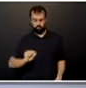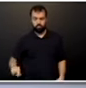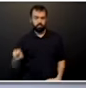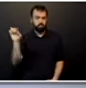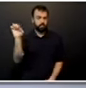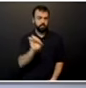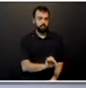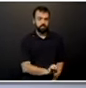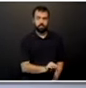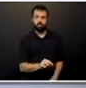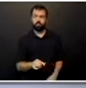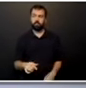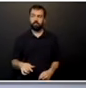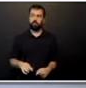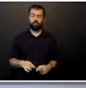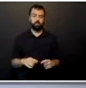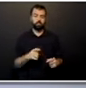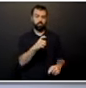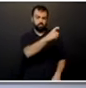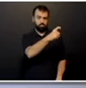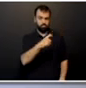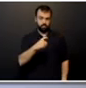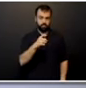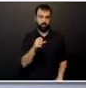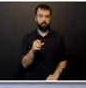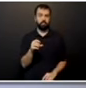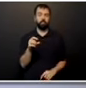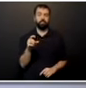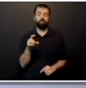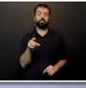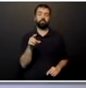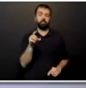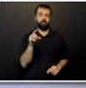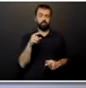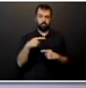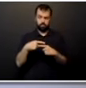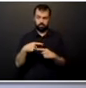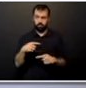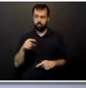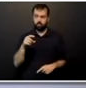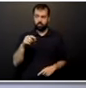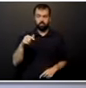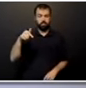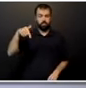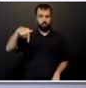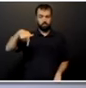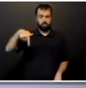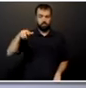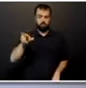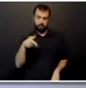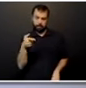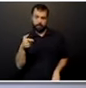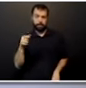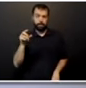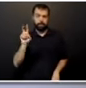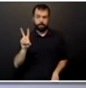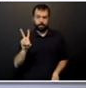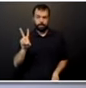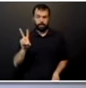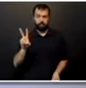fazer 7200000 dividido por 3,6 o que vou ter um resultado